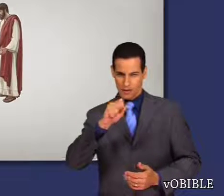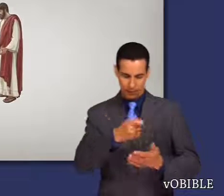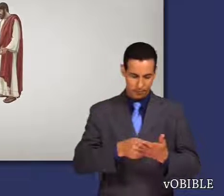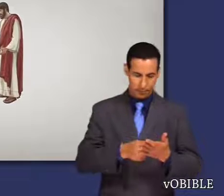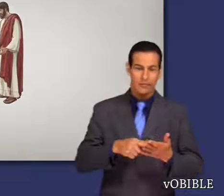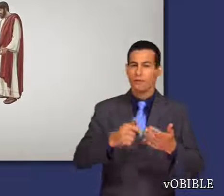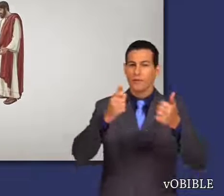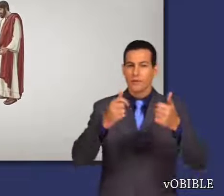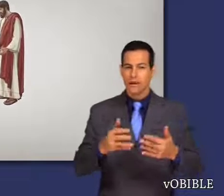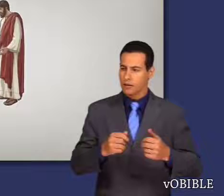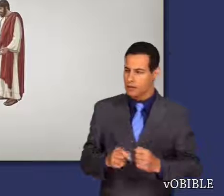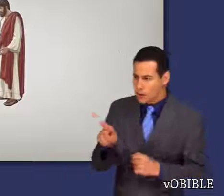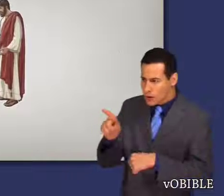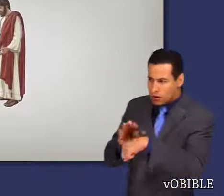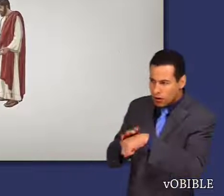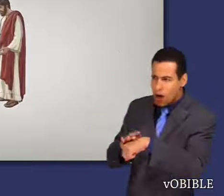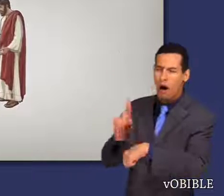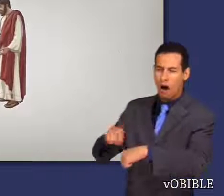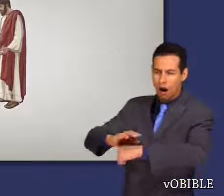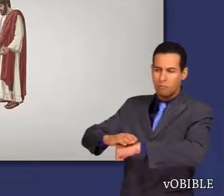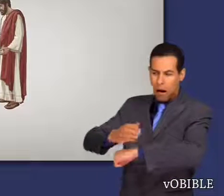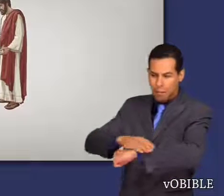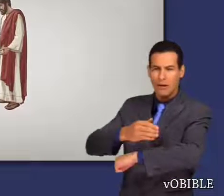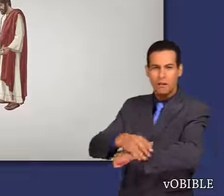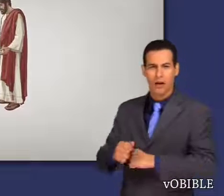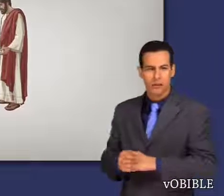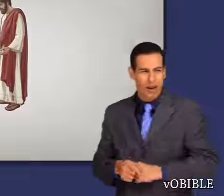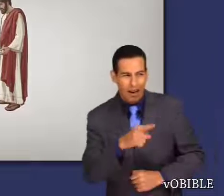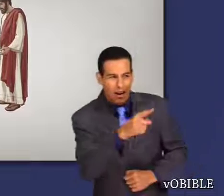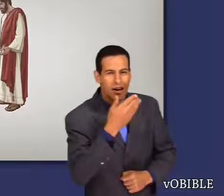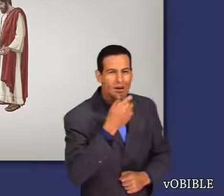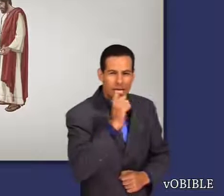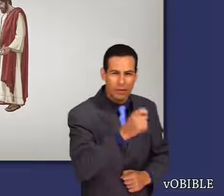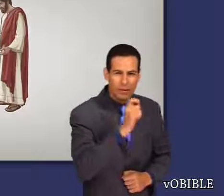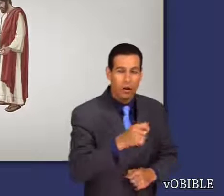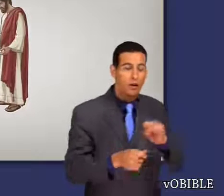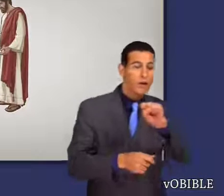Lucas usa mais de 300 termos médicos ou que revelam seu conhecimento médico.